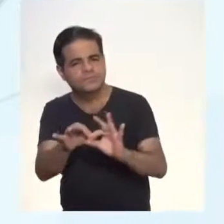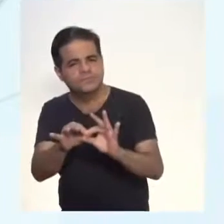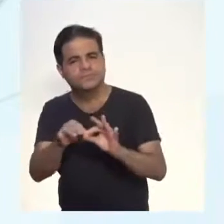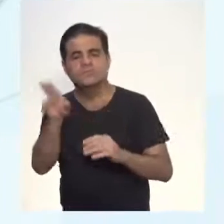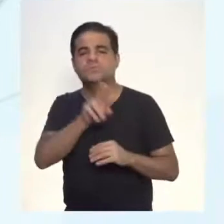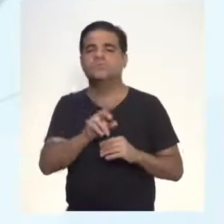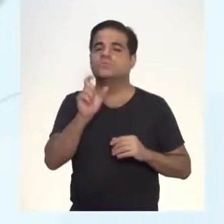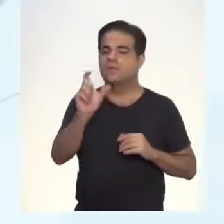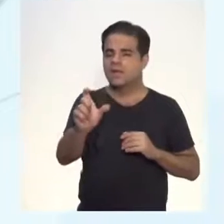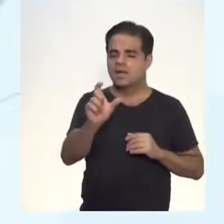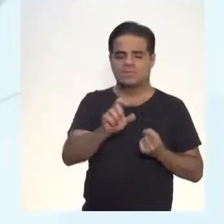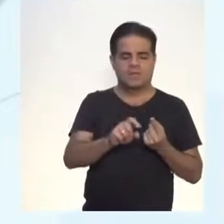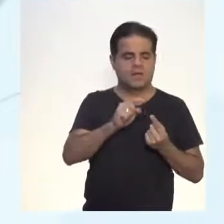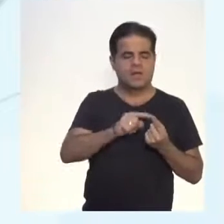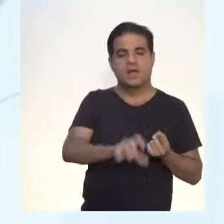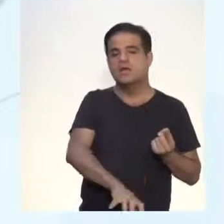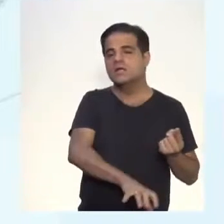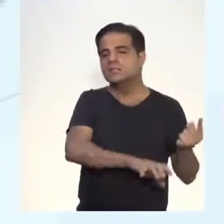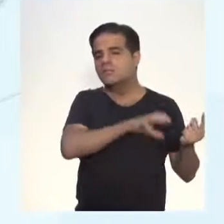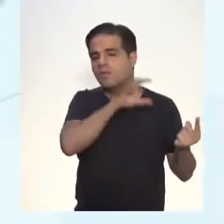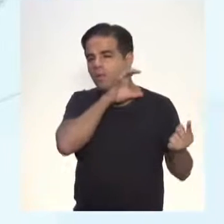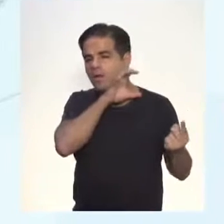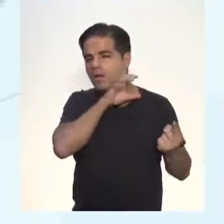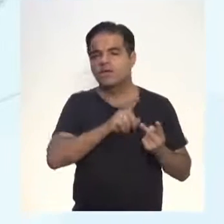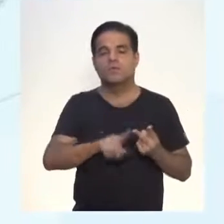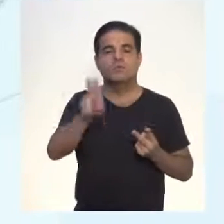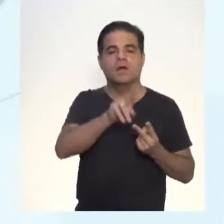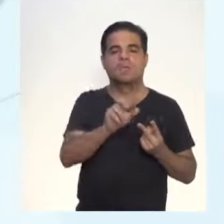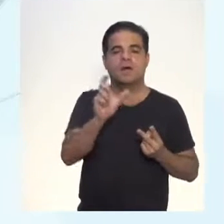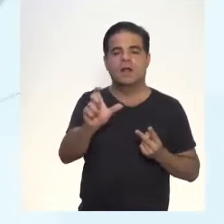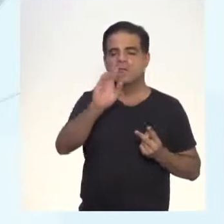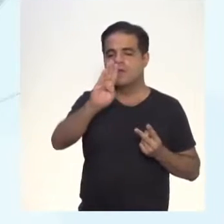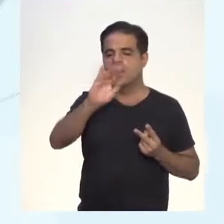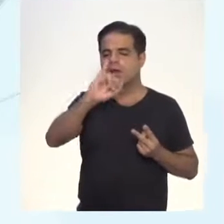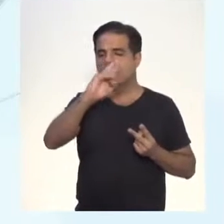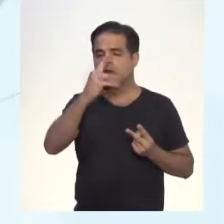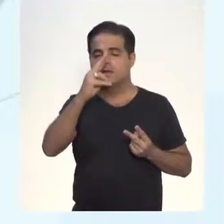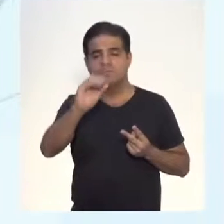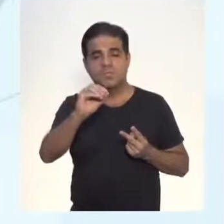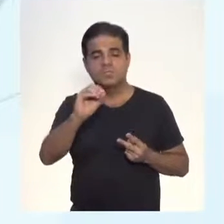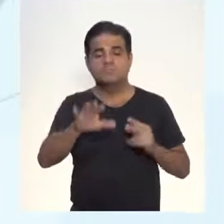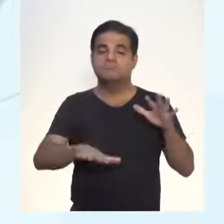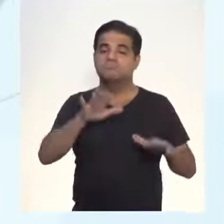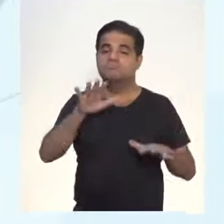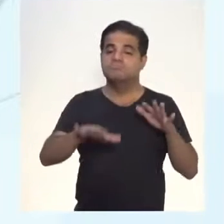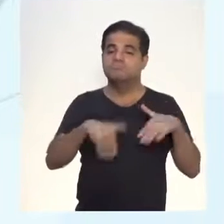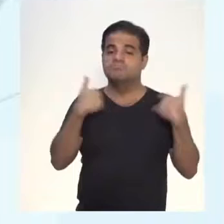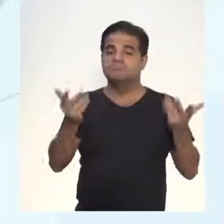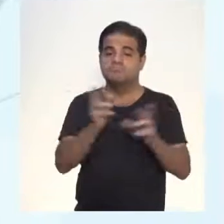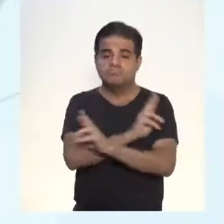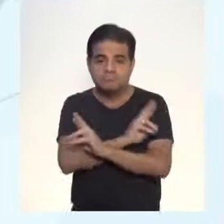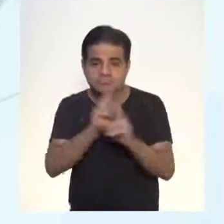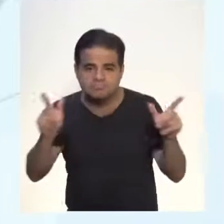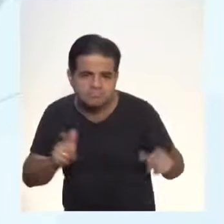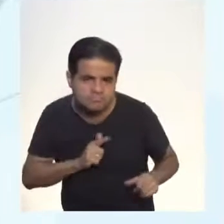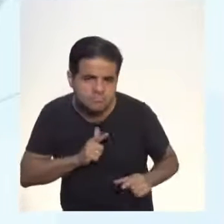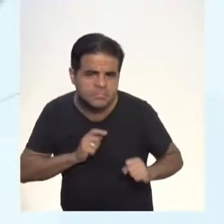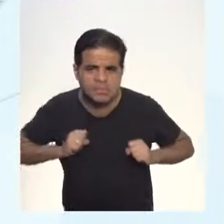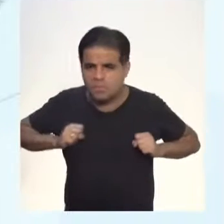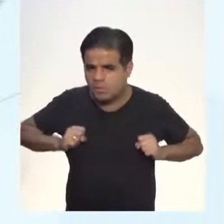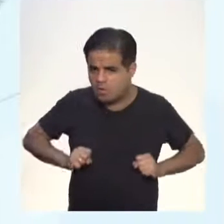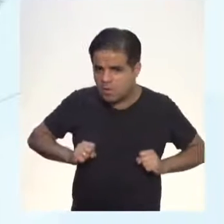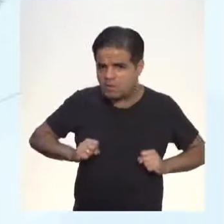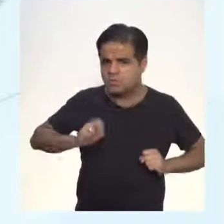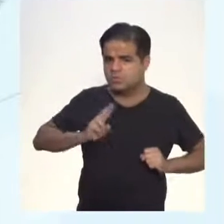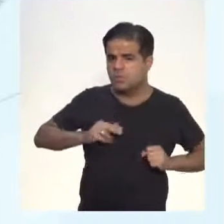utilizar a palavra animal e utilizar a palavra bicho em determinada circunstância? Há diferença? Eu posso utilizar